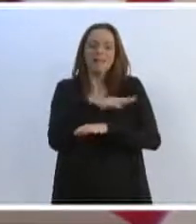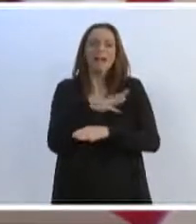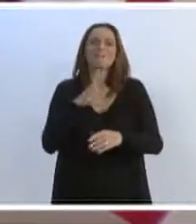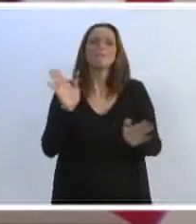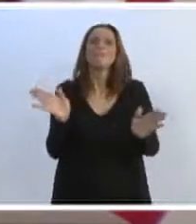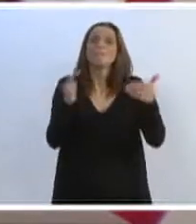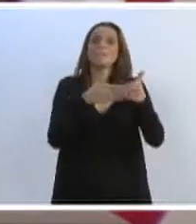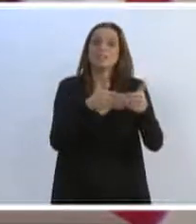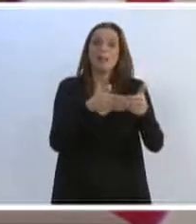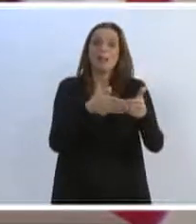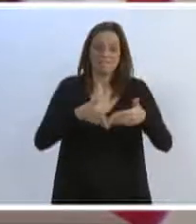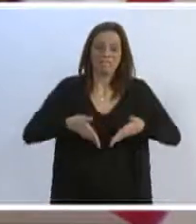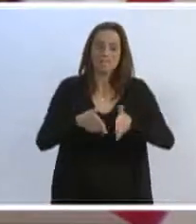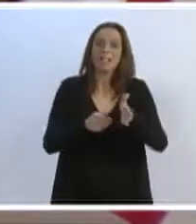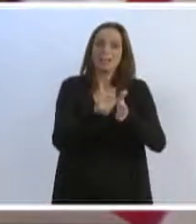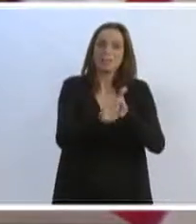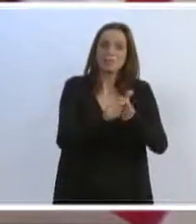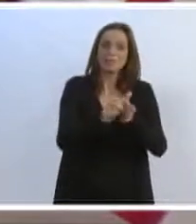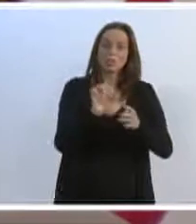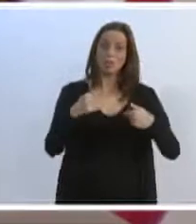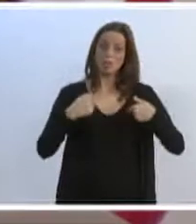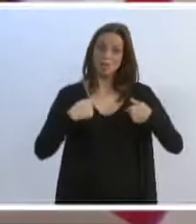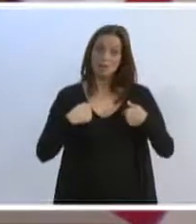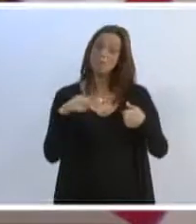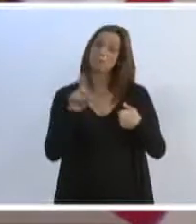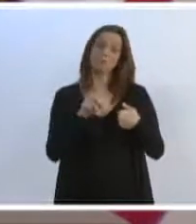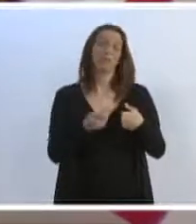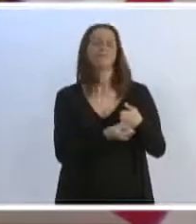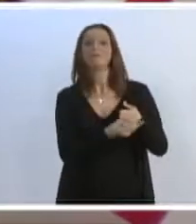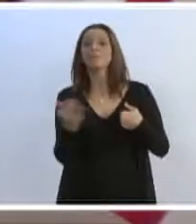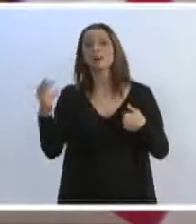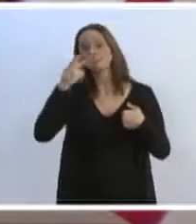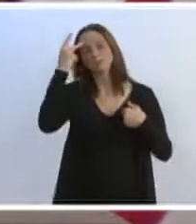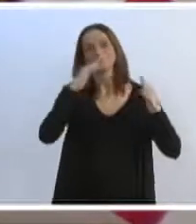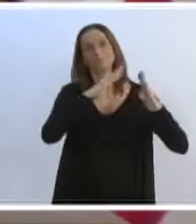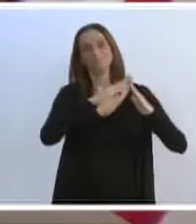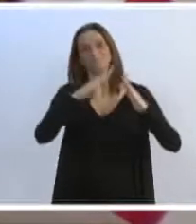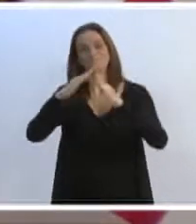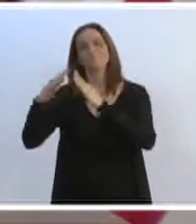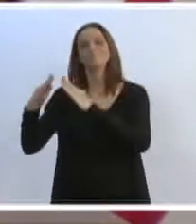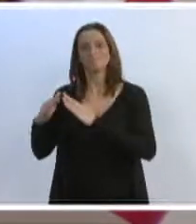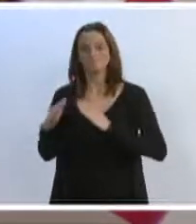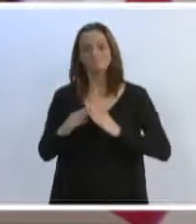meu avô, e o pai dela trabalhava na estrada de ferro. E o tio Henrique disse, em